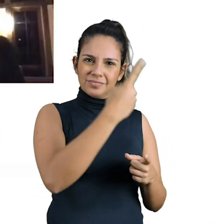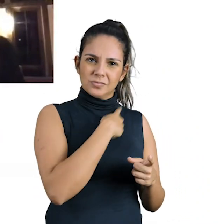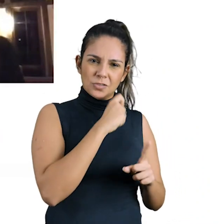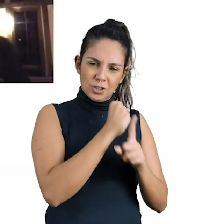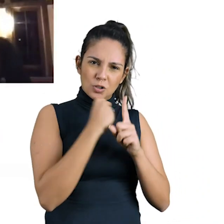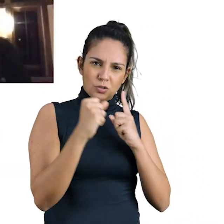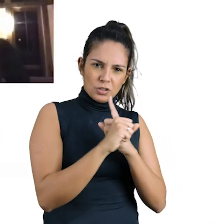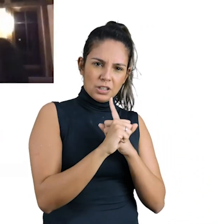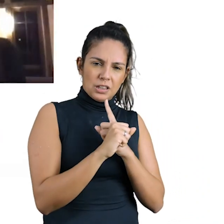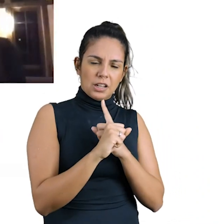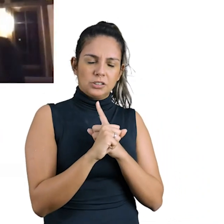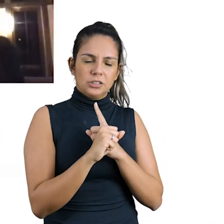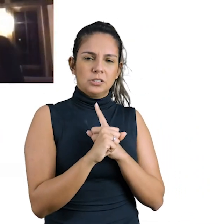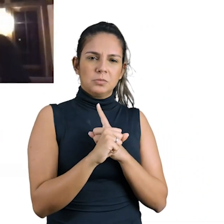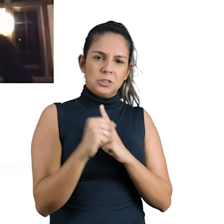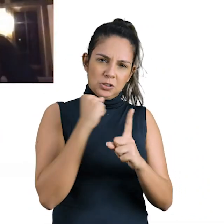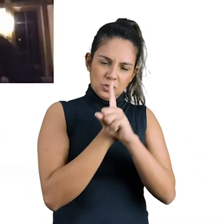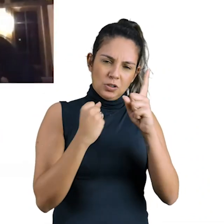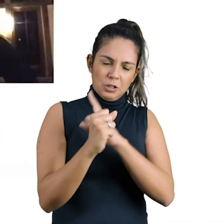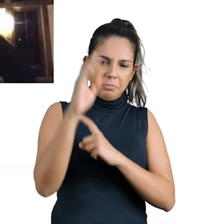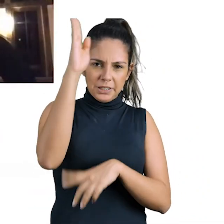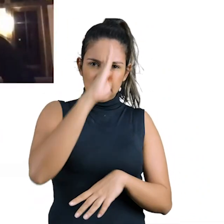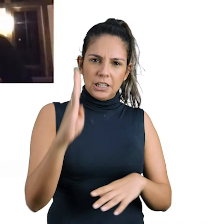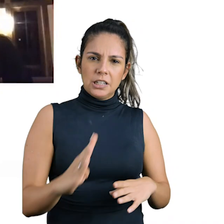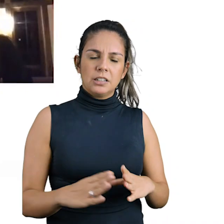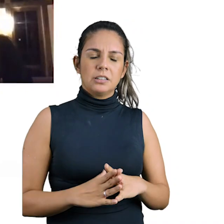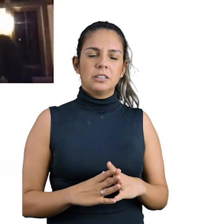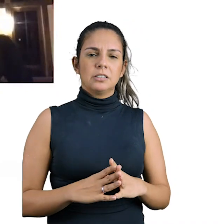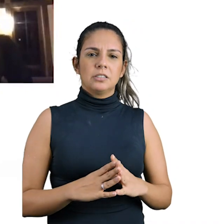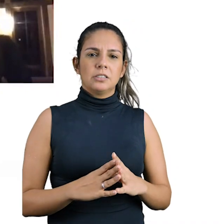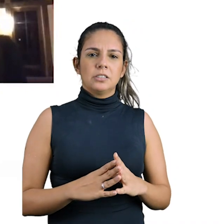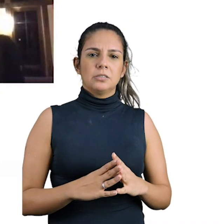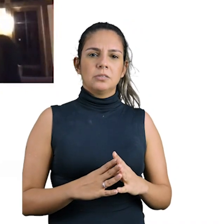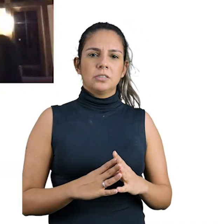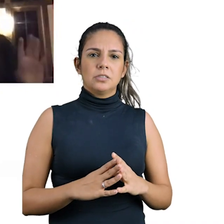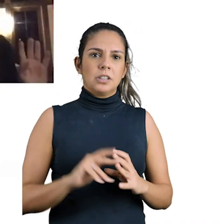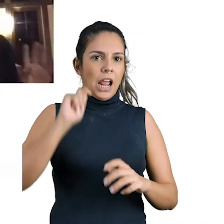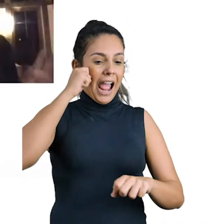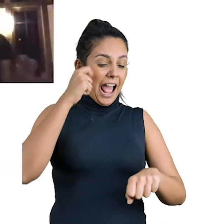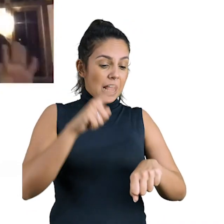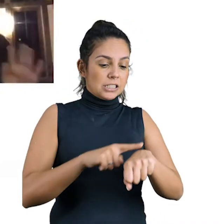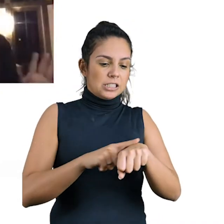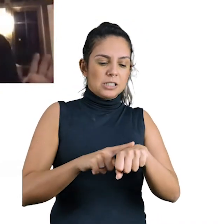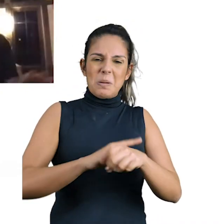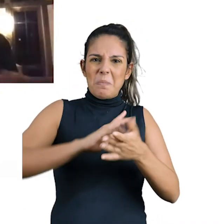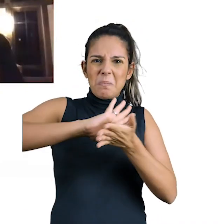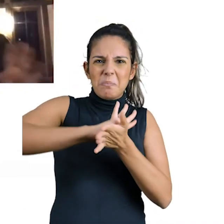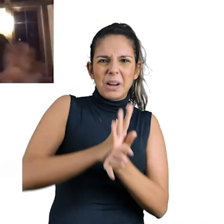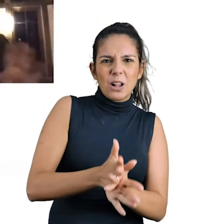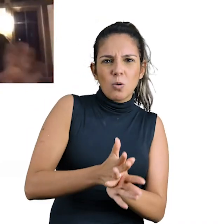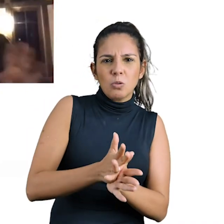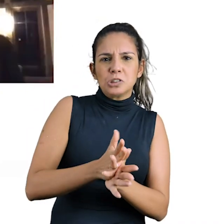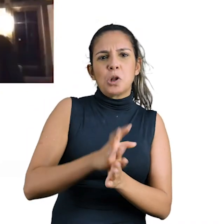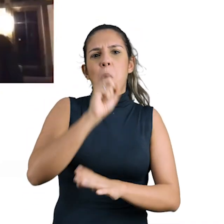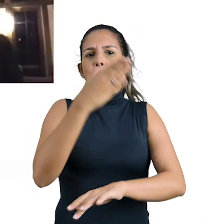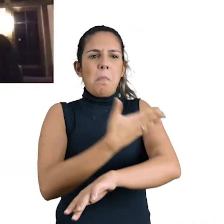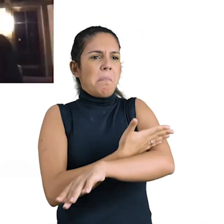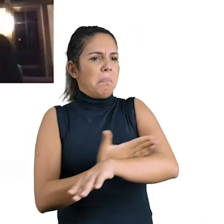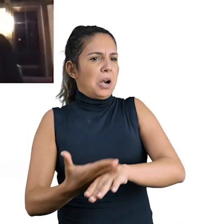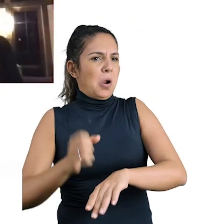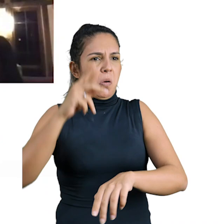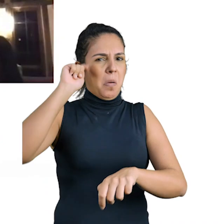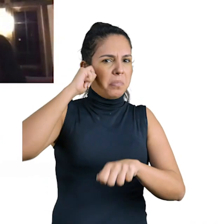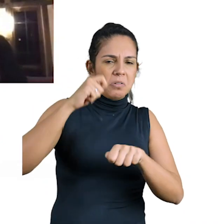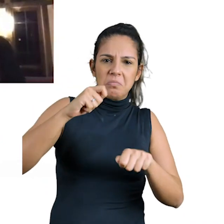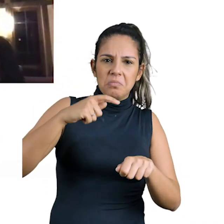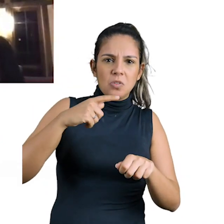nossa sociedade a sociedade brasileira, nenhum racismo é bom, todos são ruins. O nosso racismo